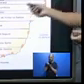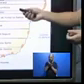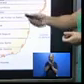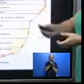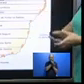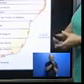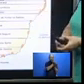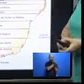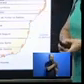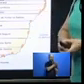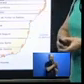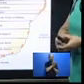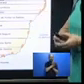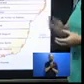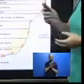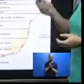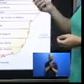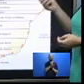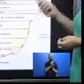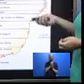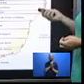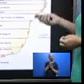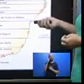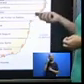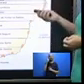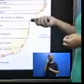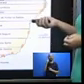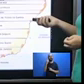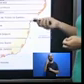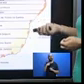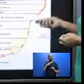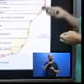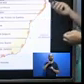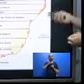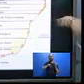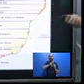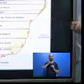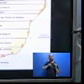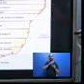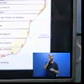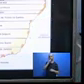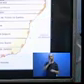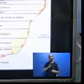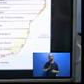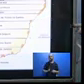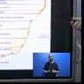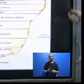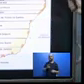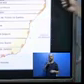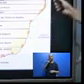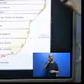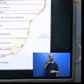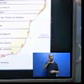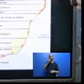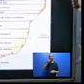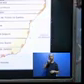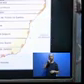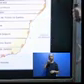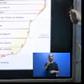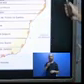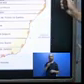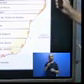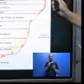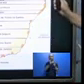os portugueses decidiram transformar o Brasil em colônias. Todos que ali